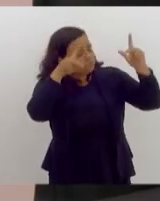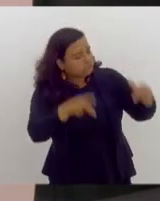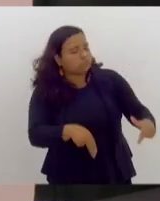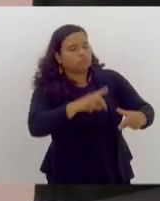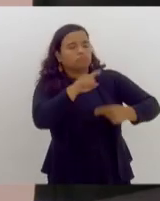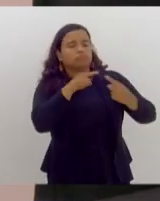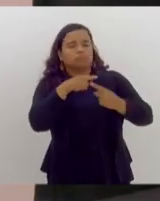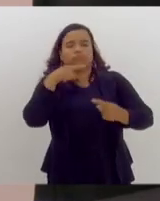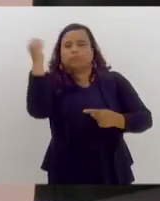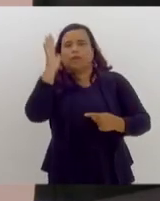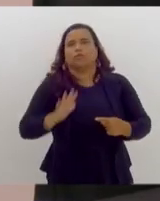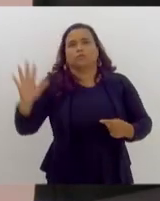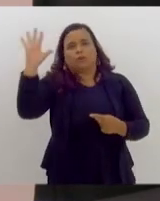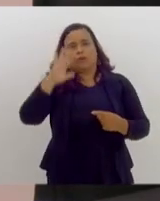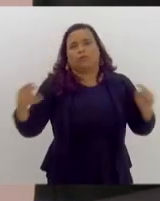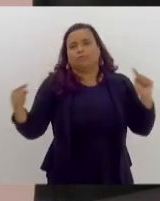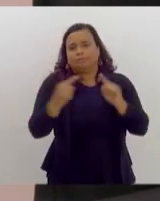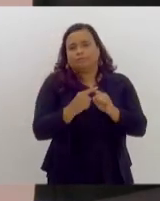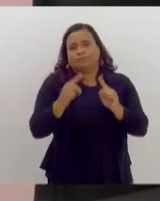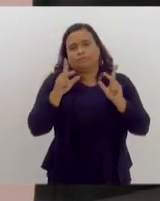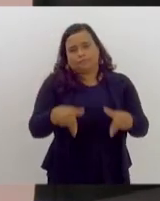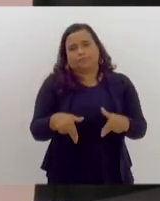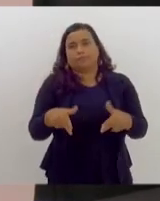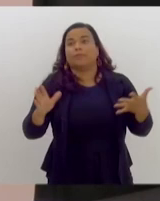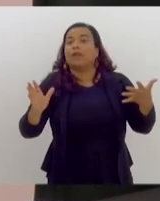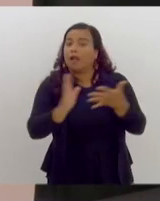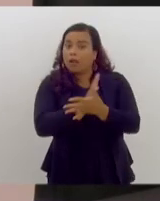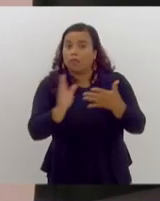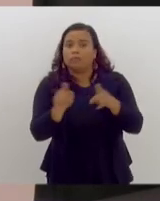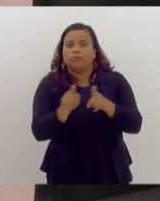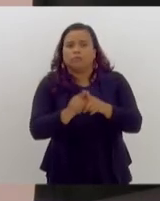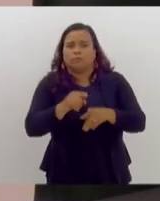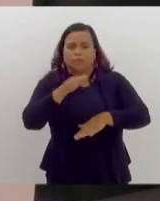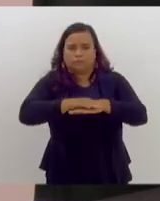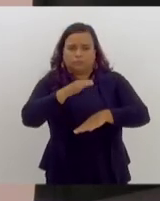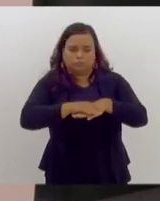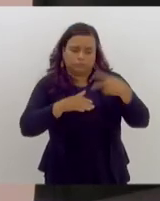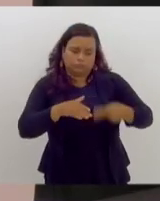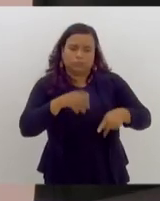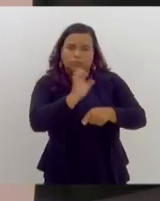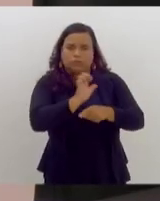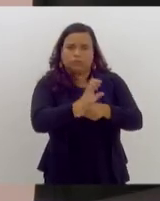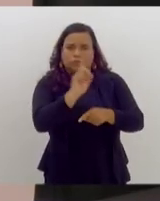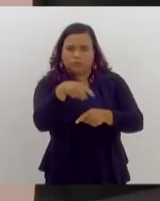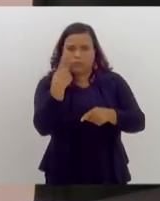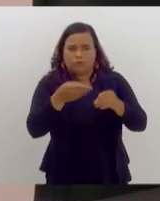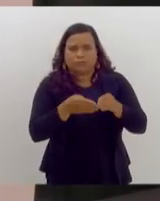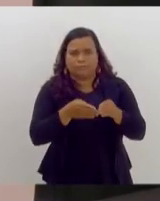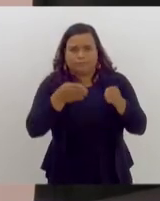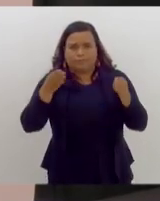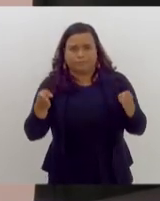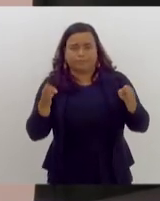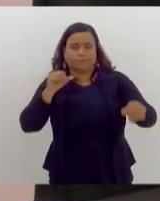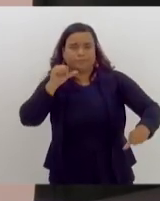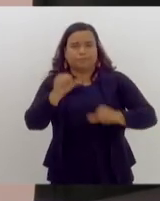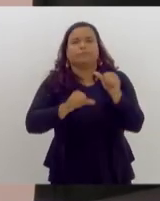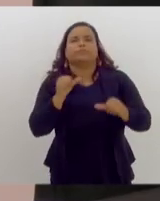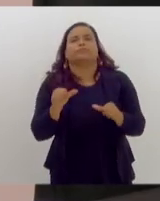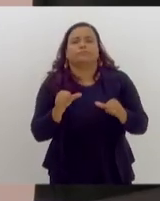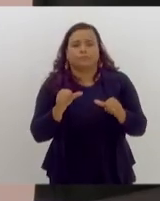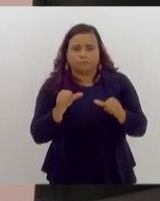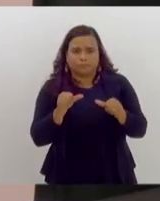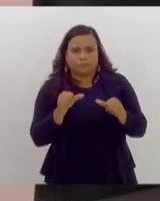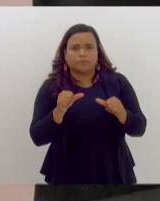nacionais. Outras são metas que a gente aqui no Estado ampliou. Ou por considerarmos que